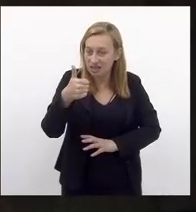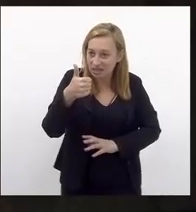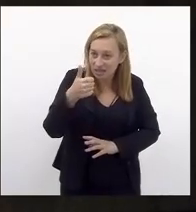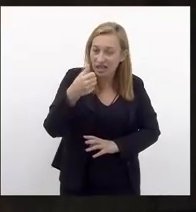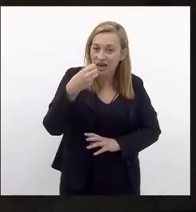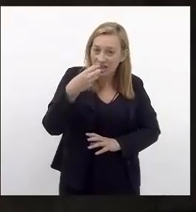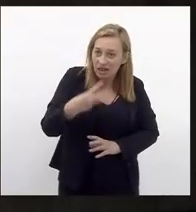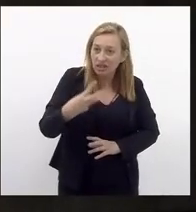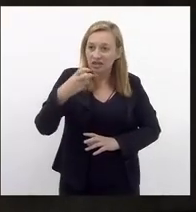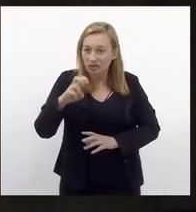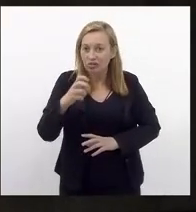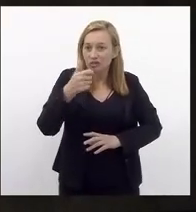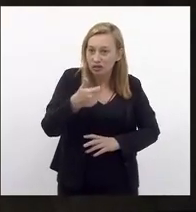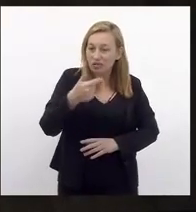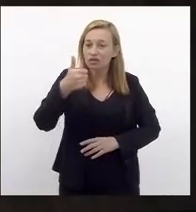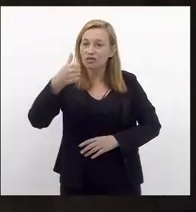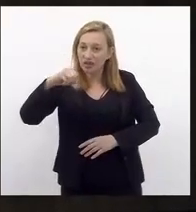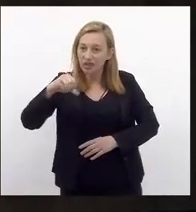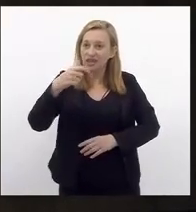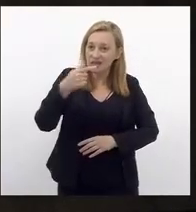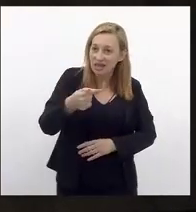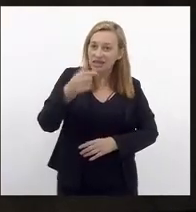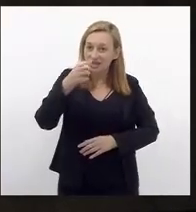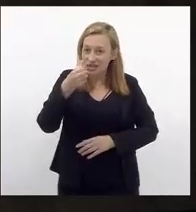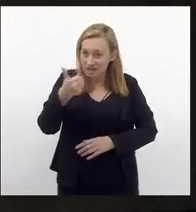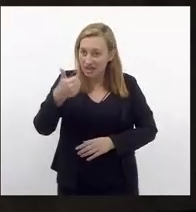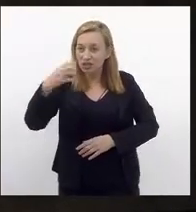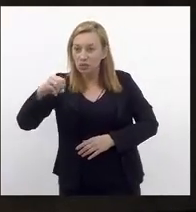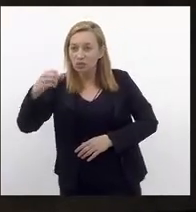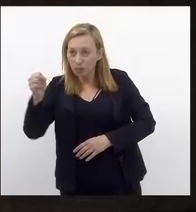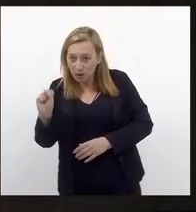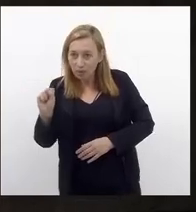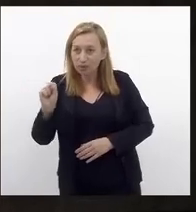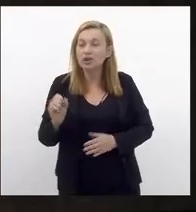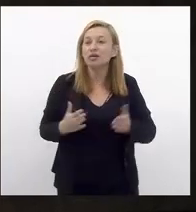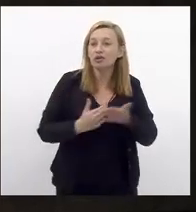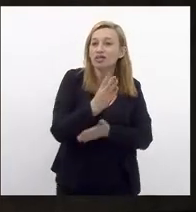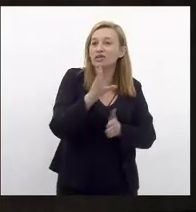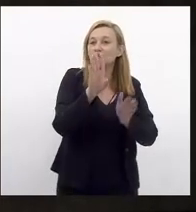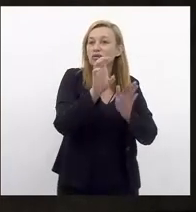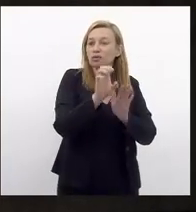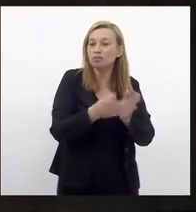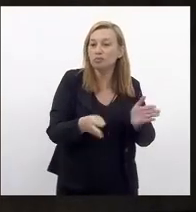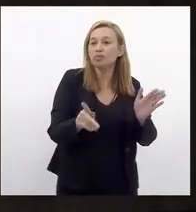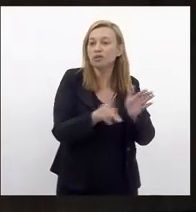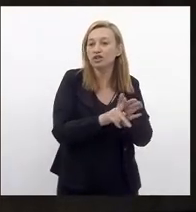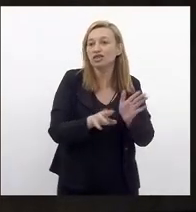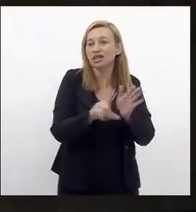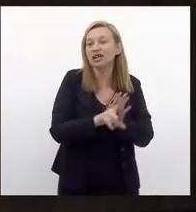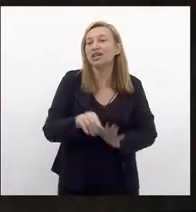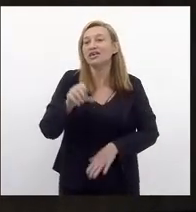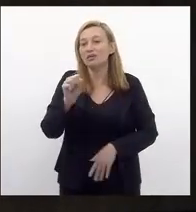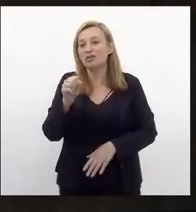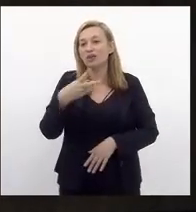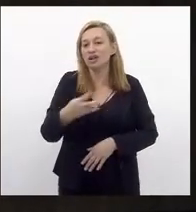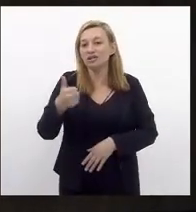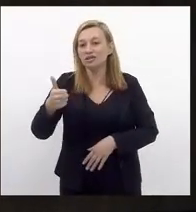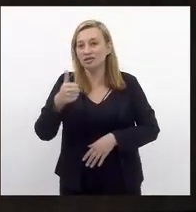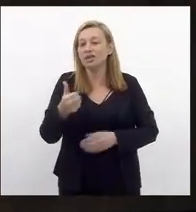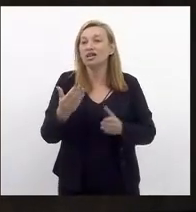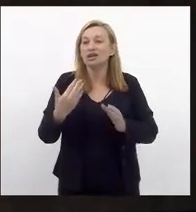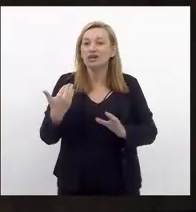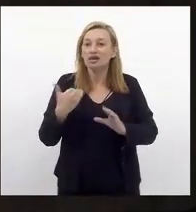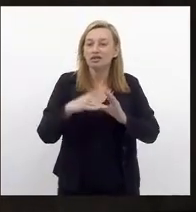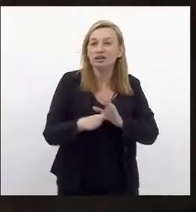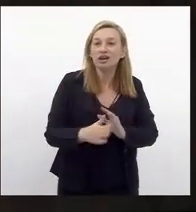42 46 6094 9768 pela aprovação do projeto de lei 4680 2021 autógrafo